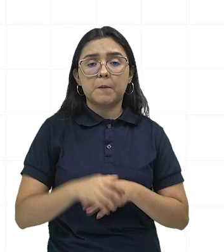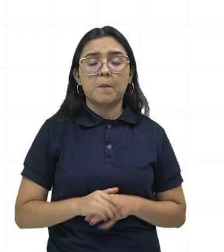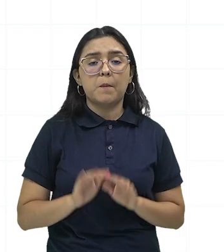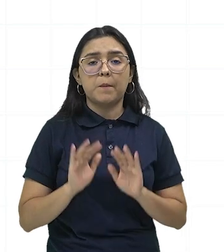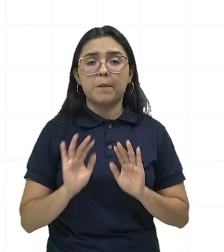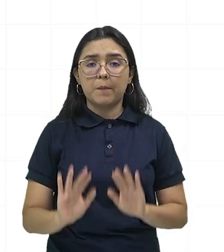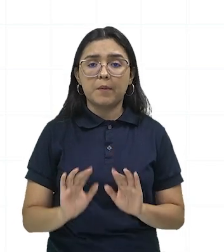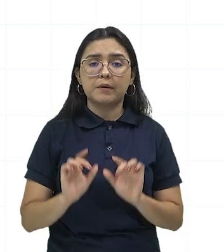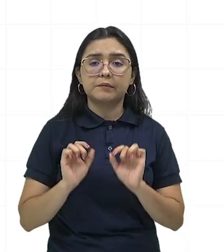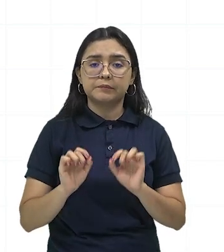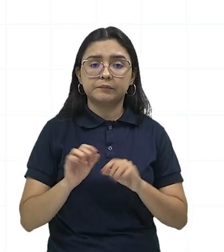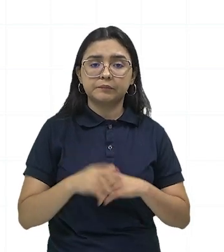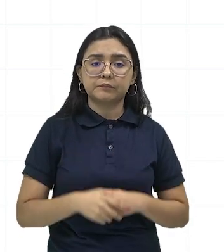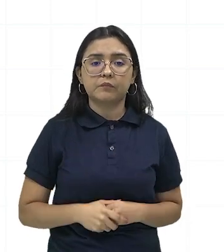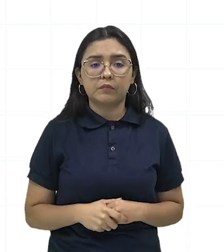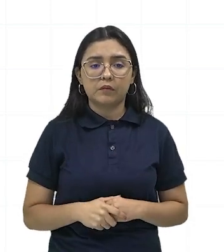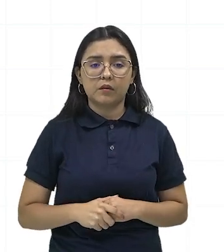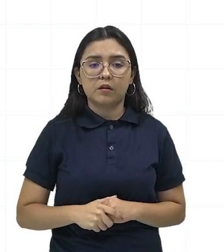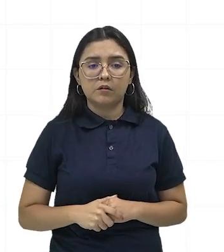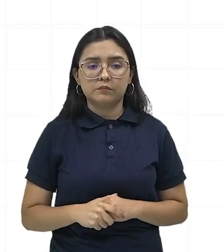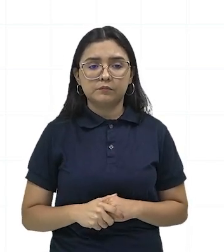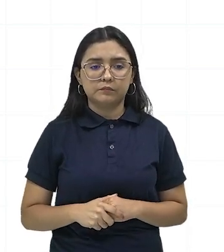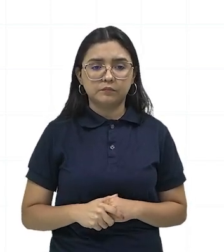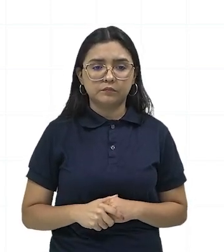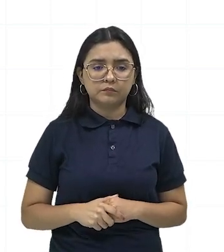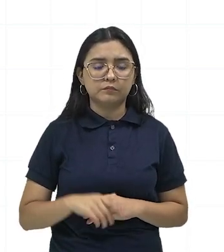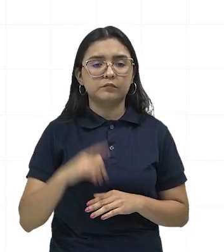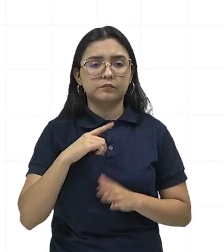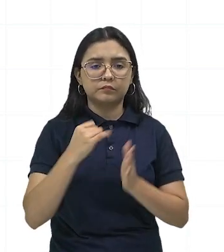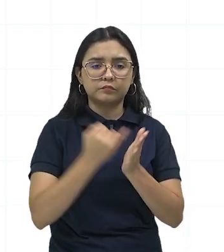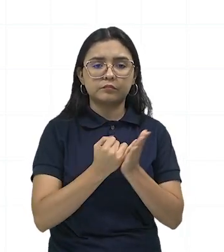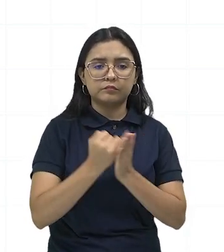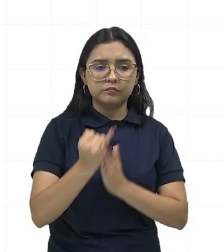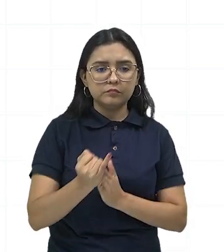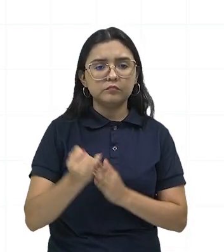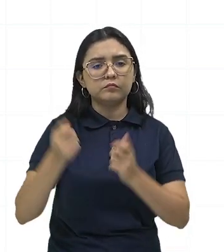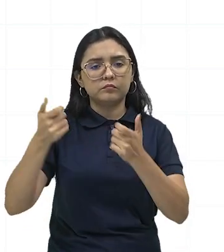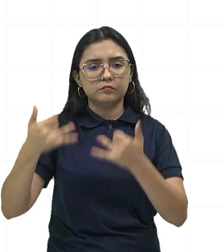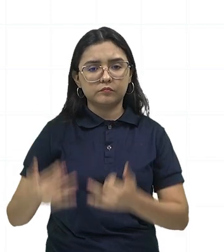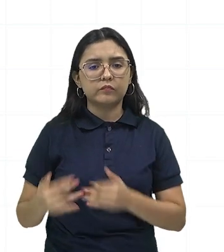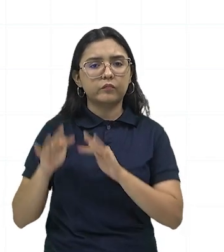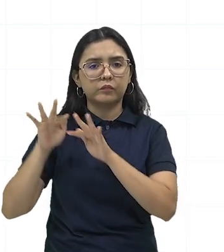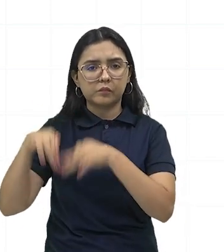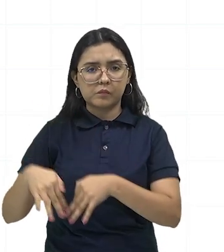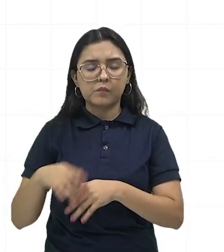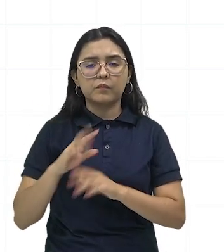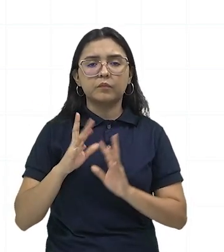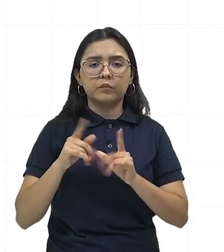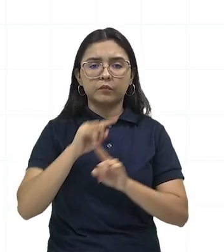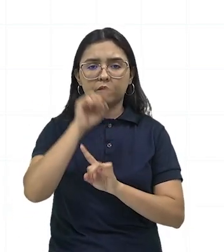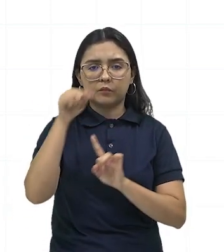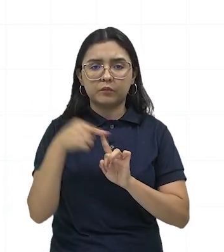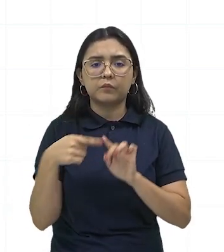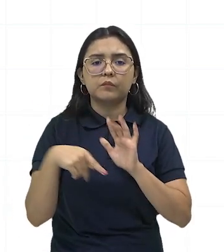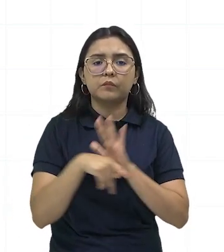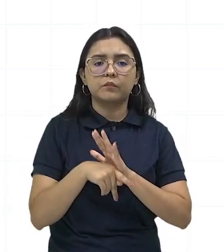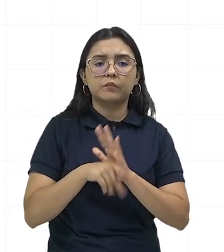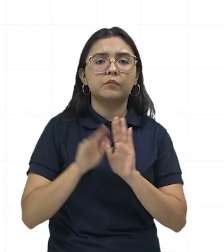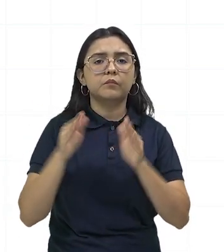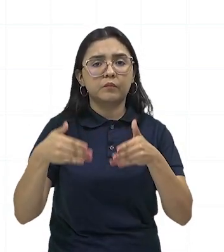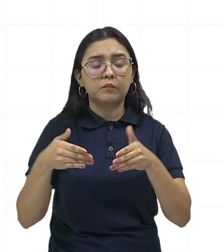ela vai ser fragmentada no sentido de que vai ter uma introdução, desenvolvimento e conclusão, todas com um objetivo específico para